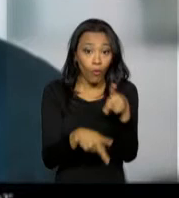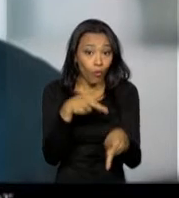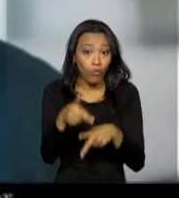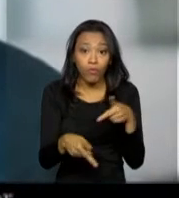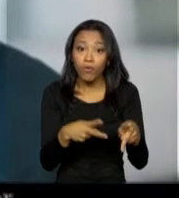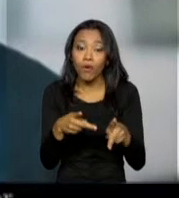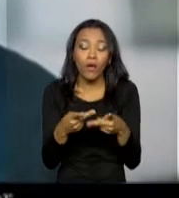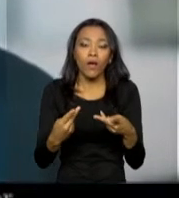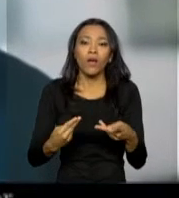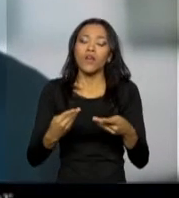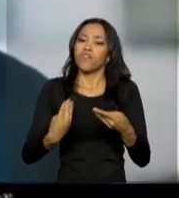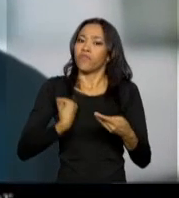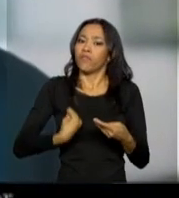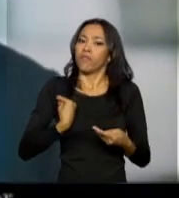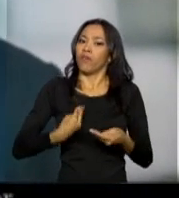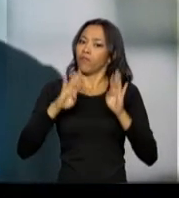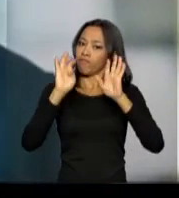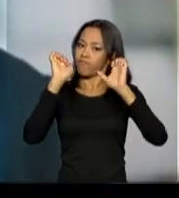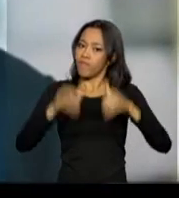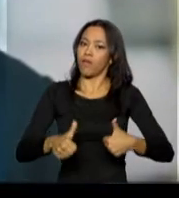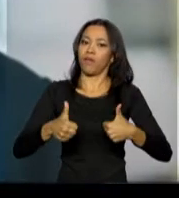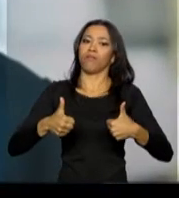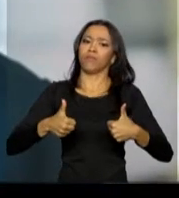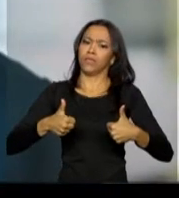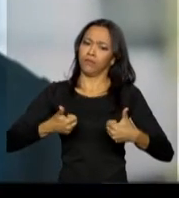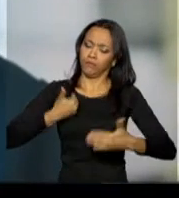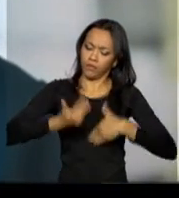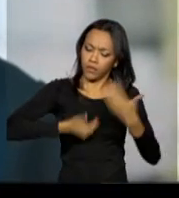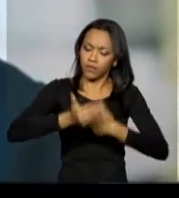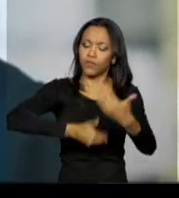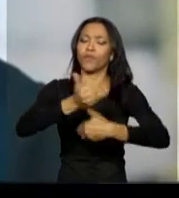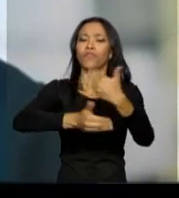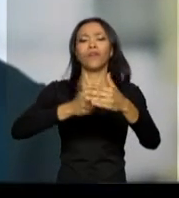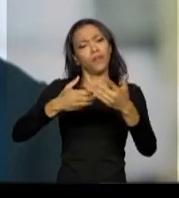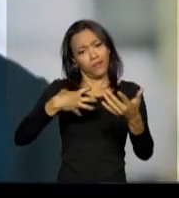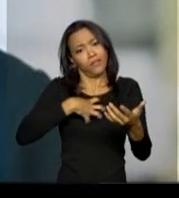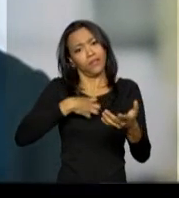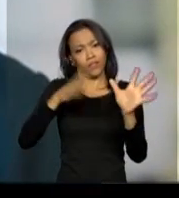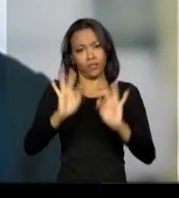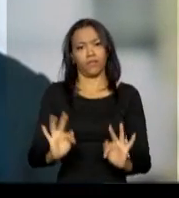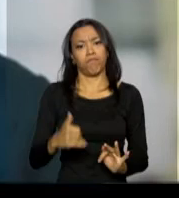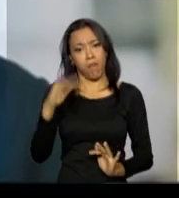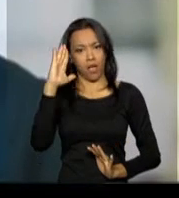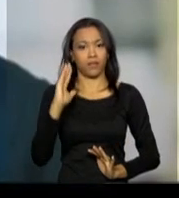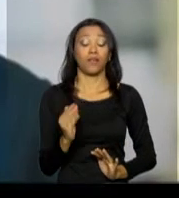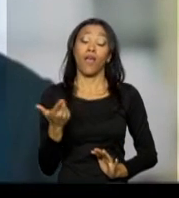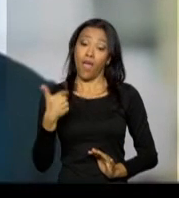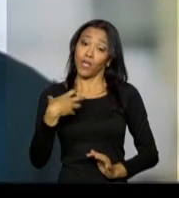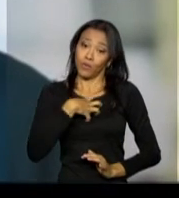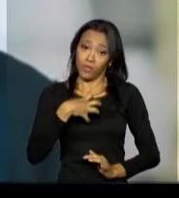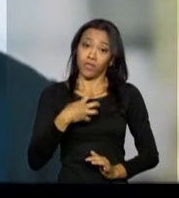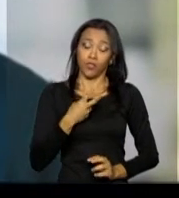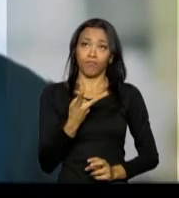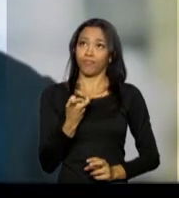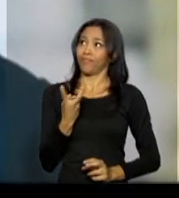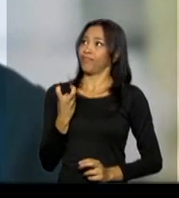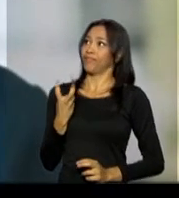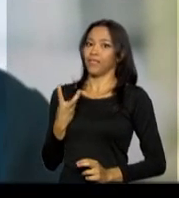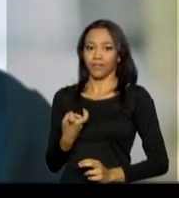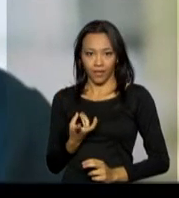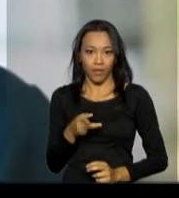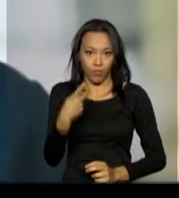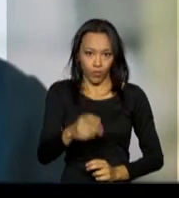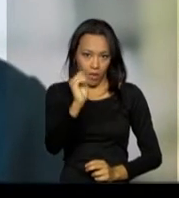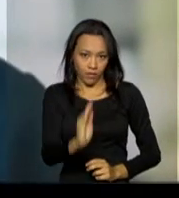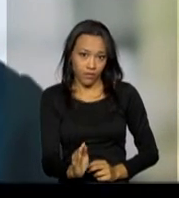melhores condições de crescer, melhorar de vida e ser mais feliz. É isso que sinto Brasil afora. É isso